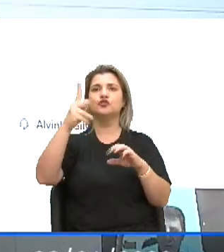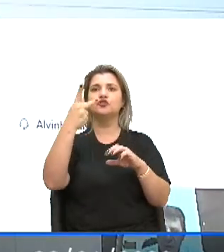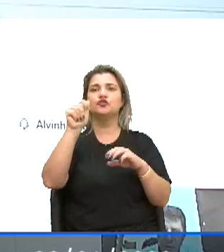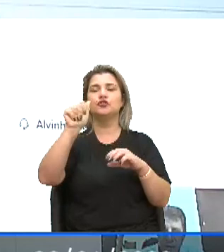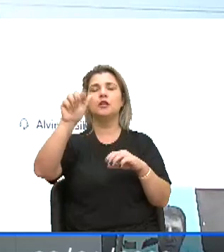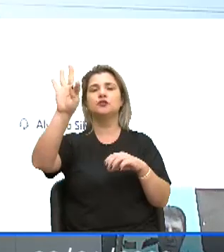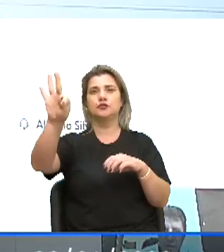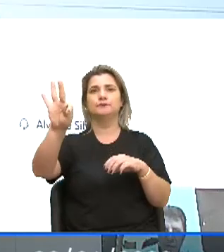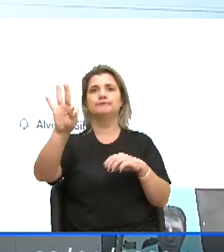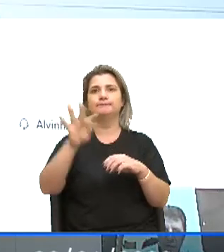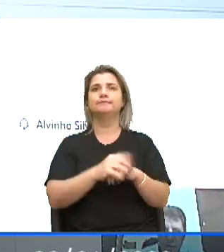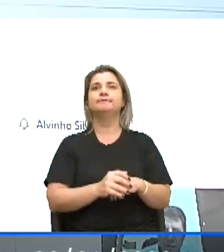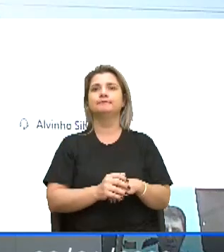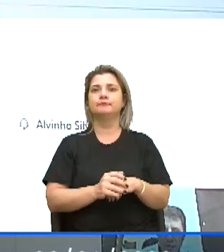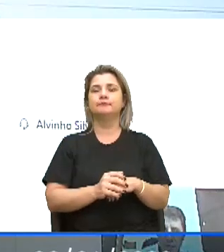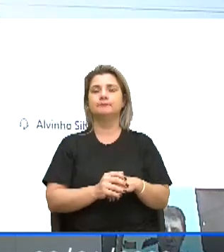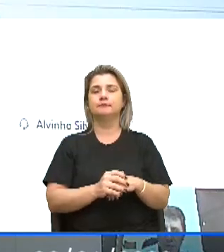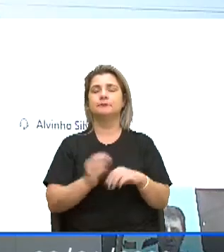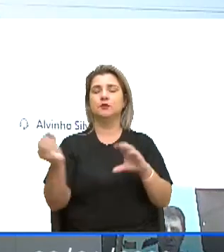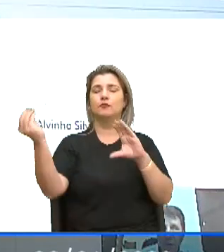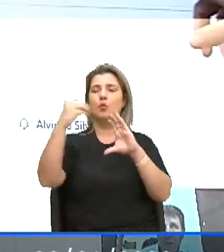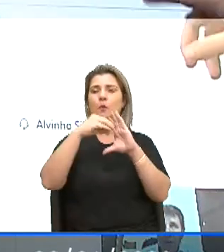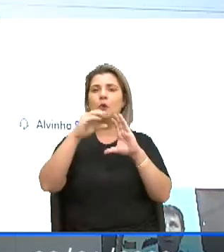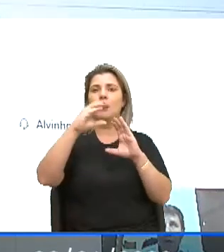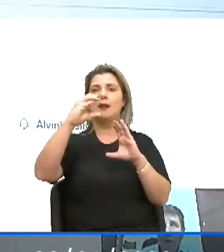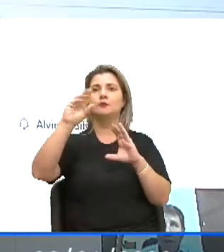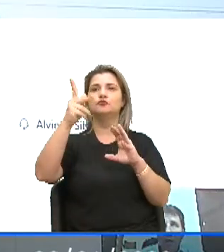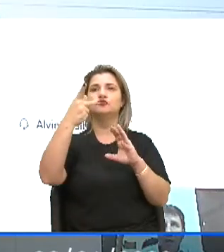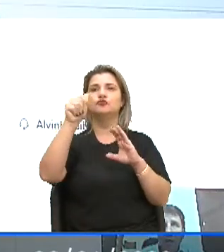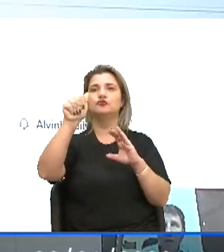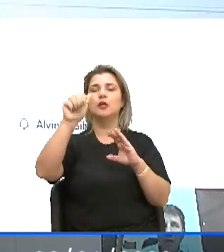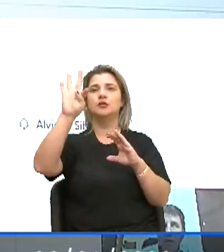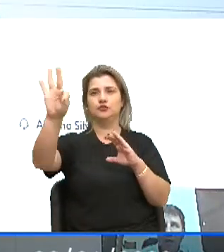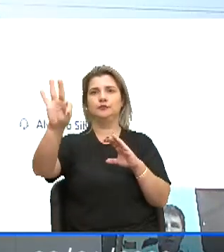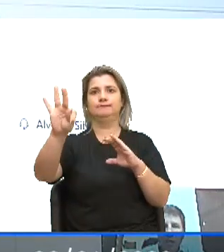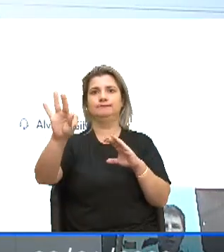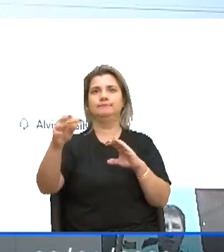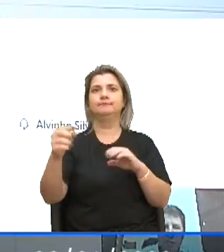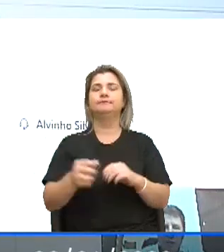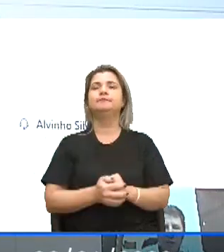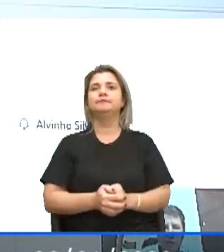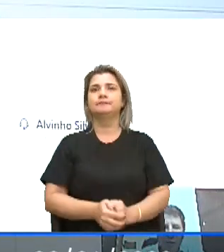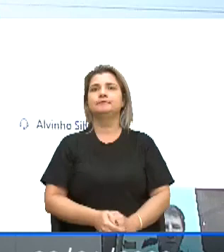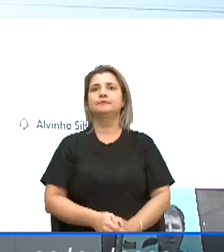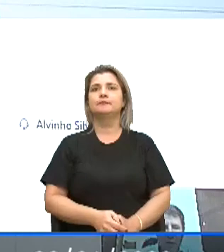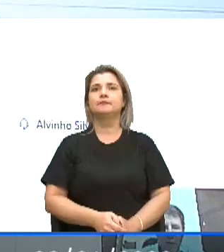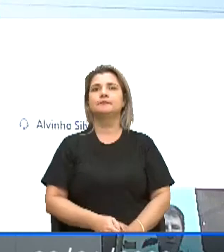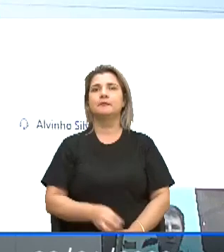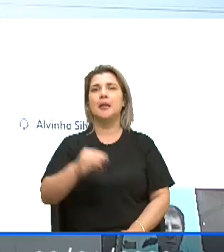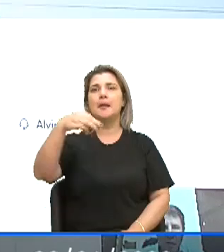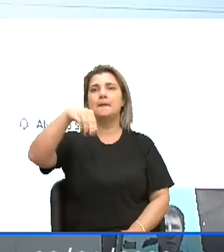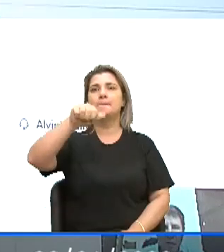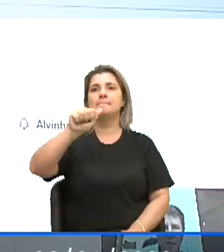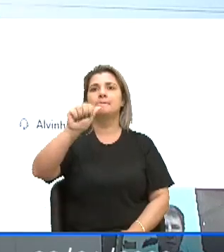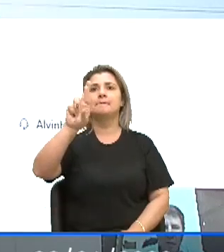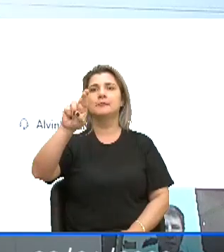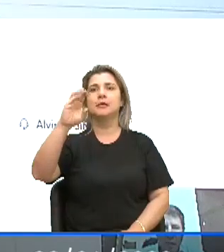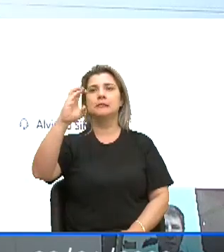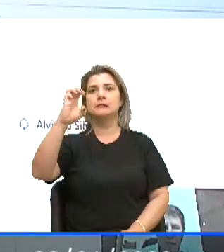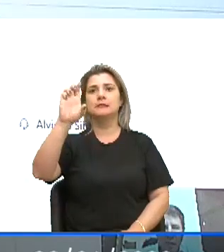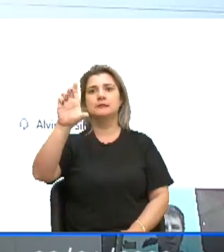marcelo.valandro. Nós vamos botar no chat aqui do ladinho aqui. Ah, ok, ok, por gentileza.